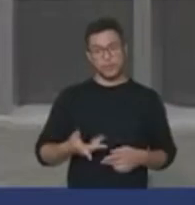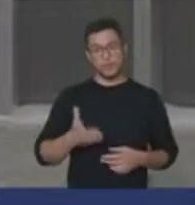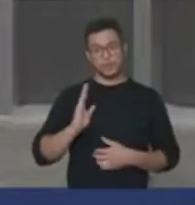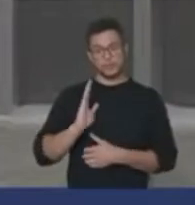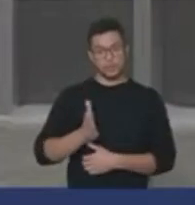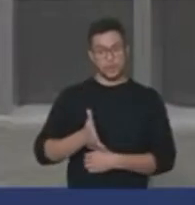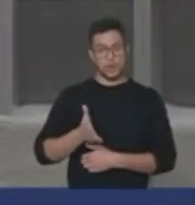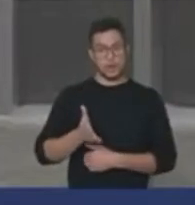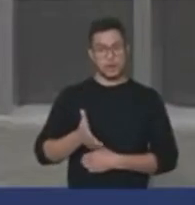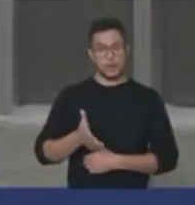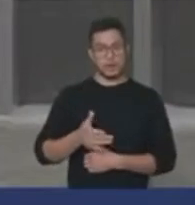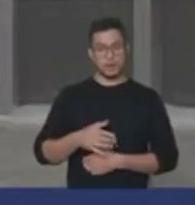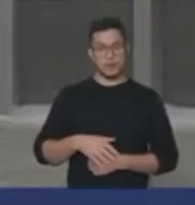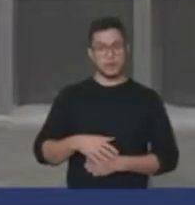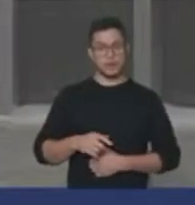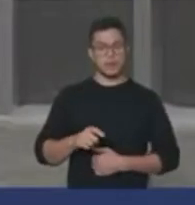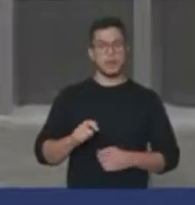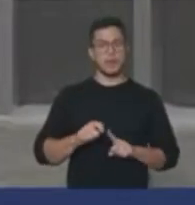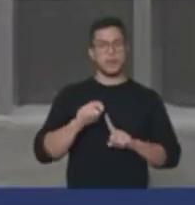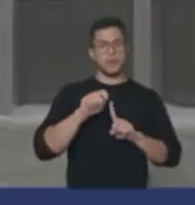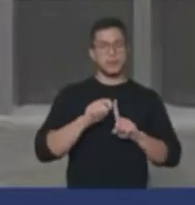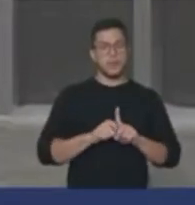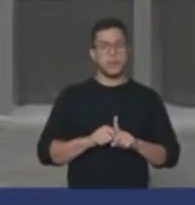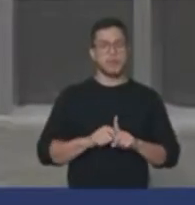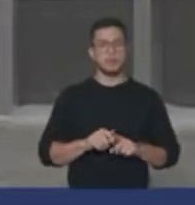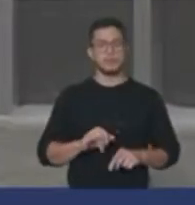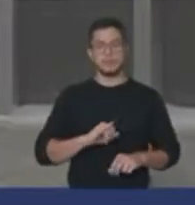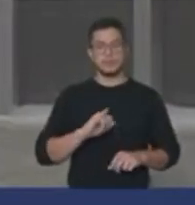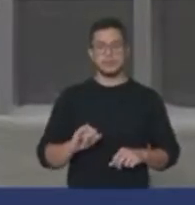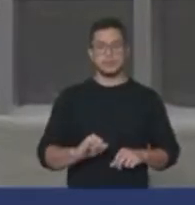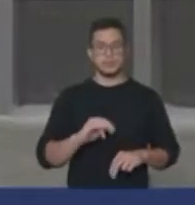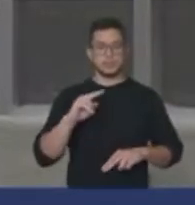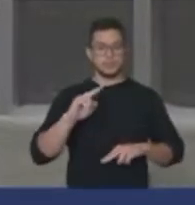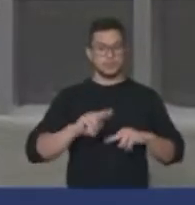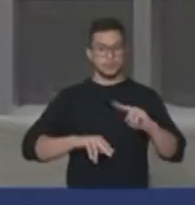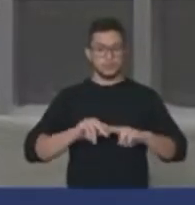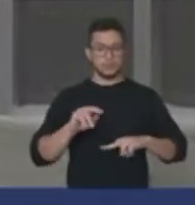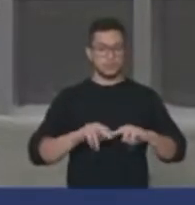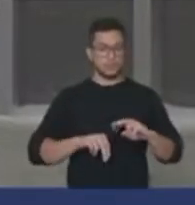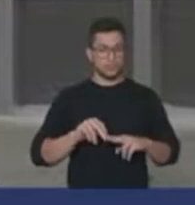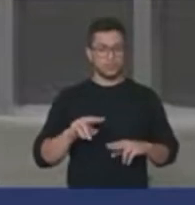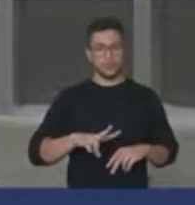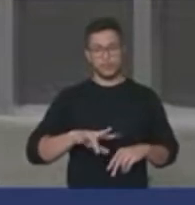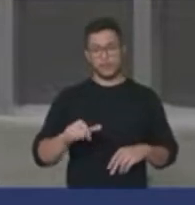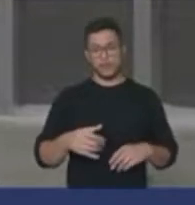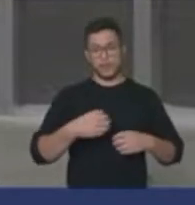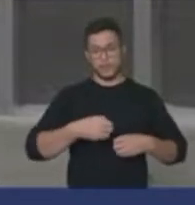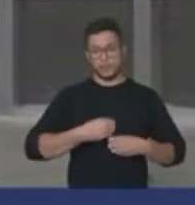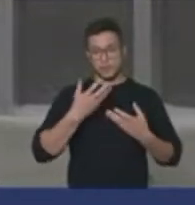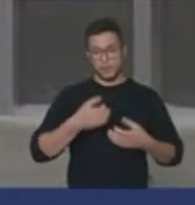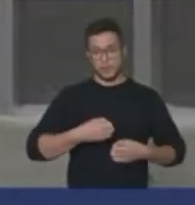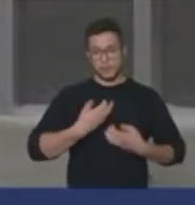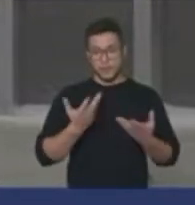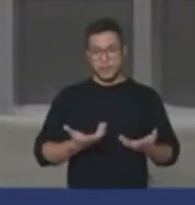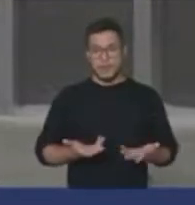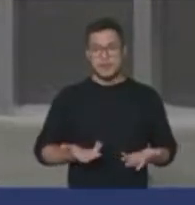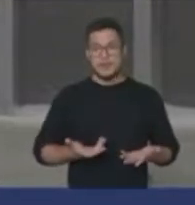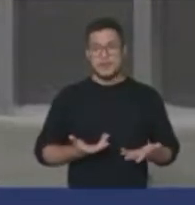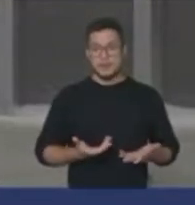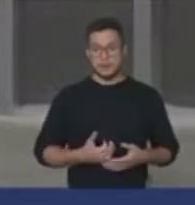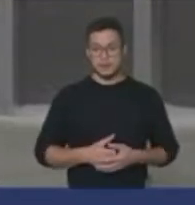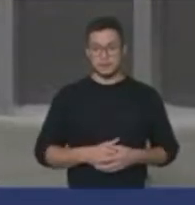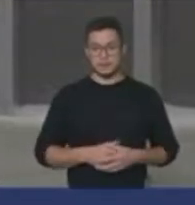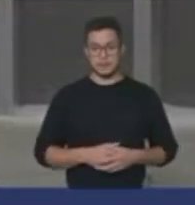finalmente, na Justiça do Paraná, que não está nas mãos mais desses farsantes da Lava Jato, e